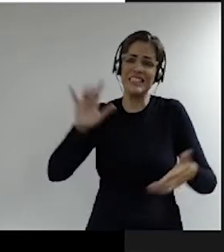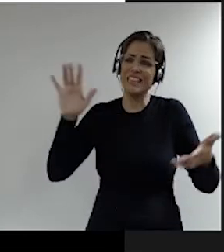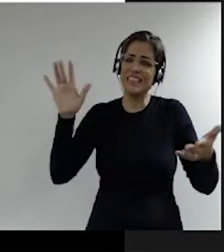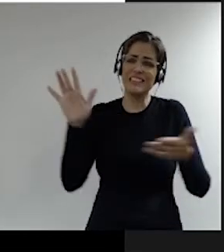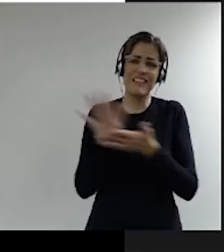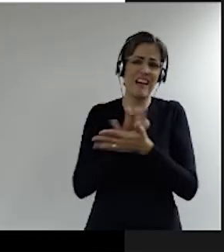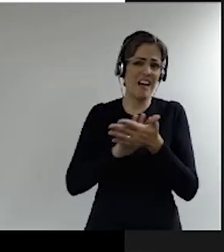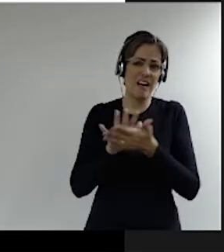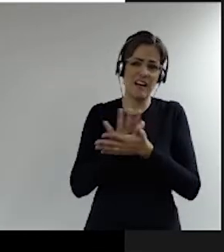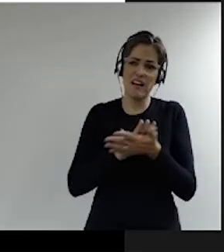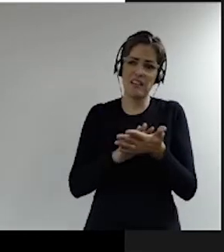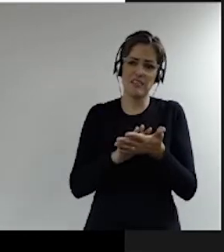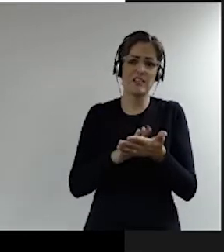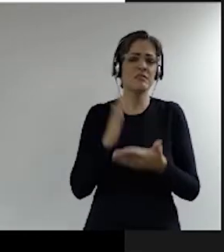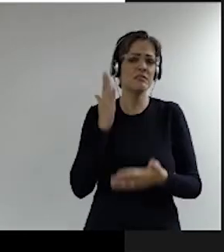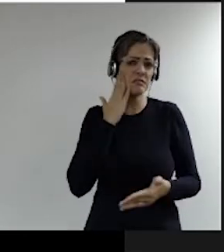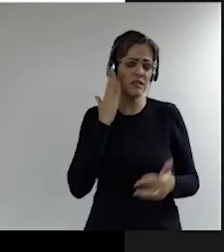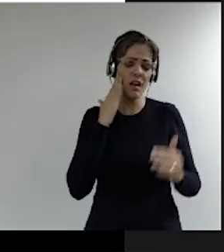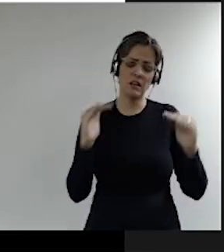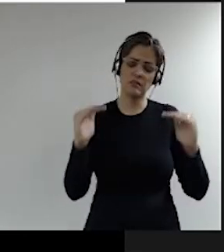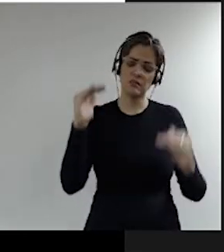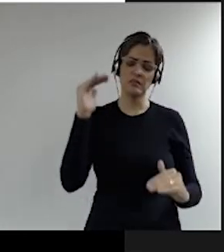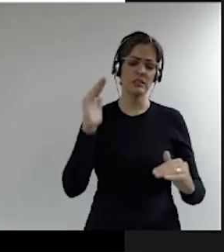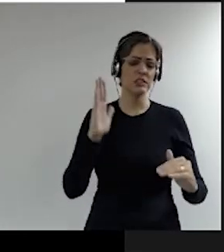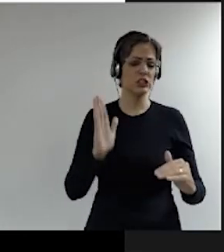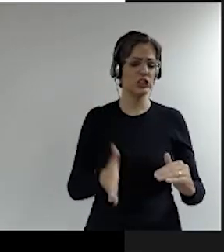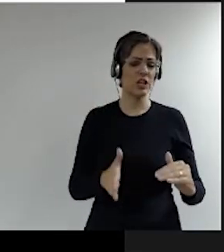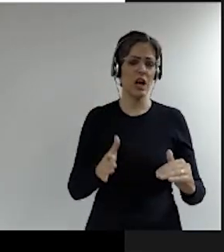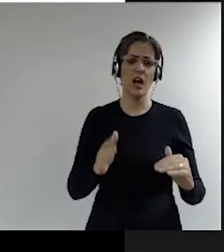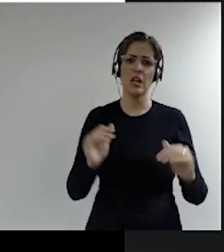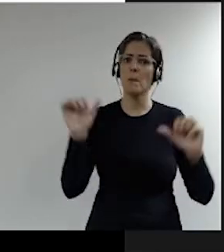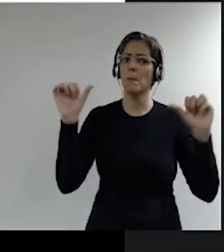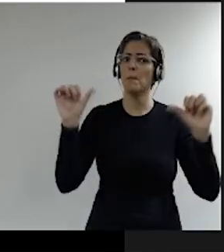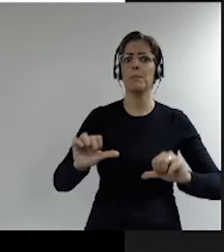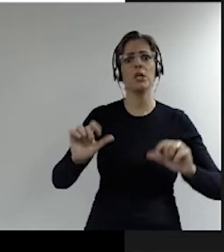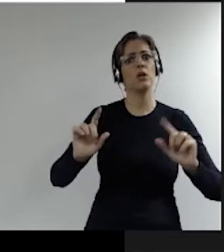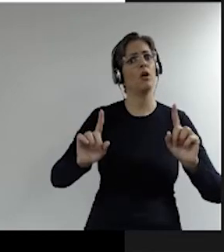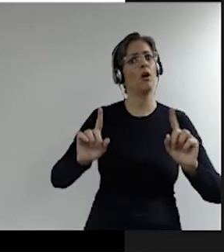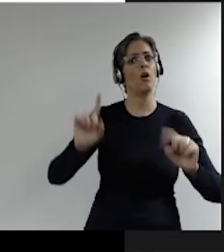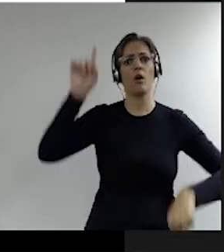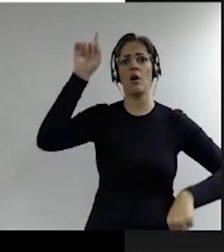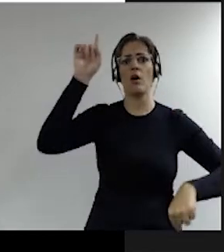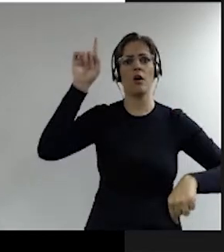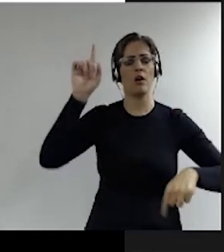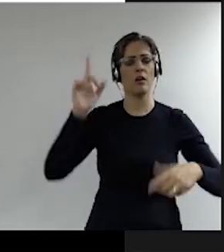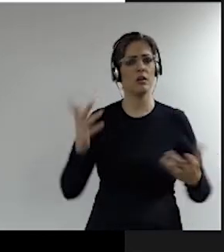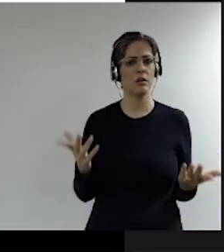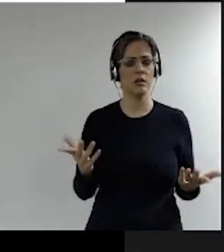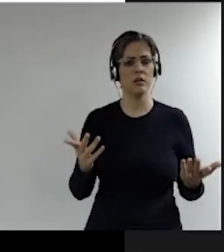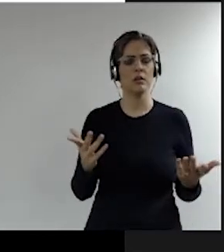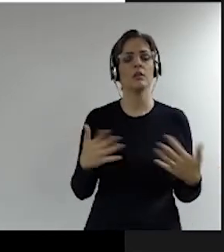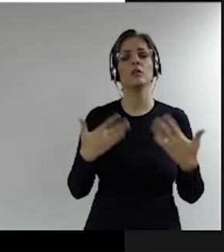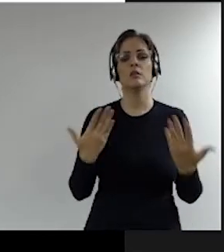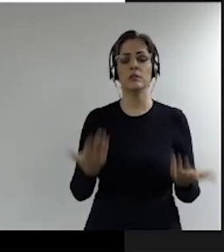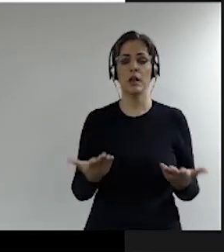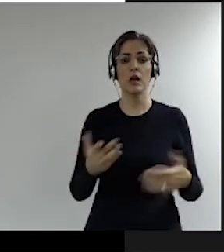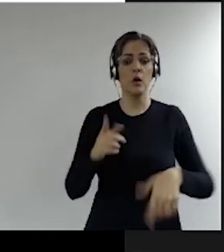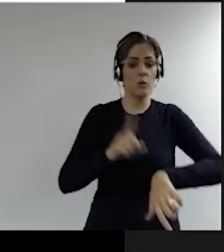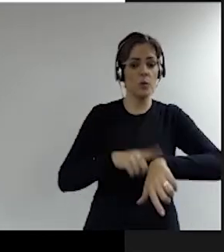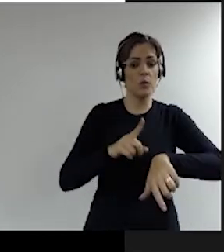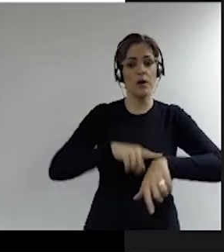nos referimos antes ia crescer de uma maneira desproporcional. Então, na emergência,